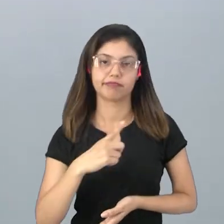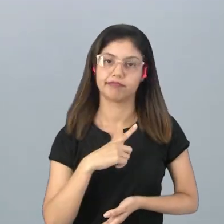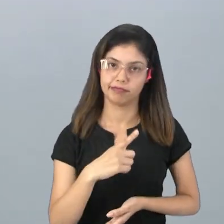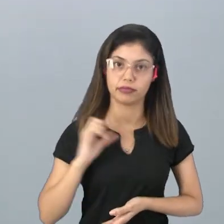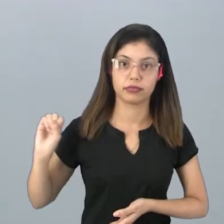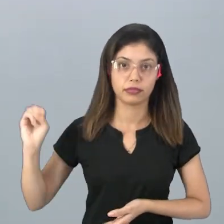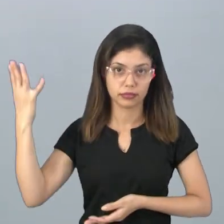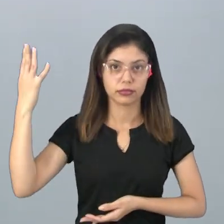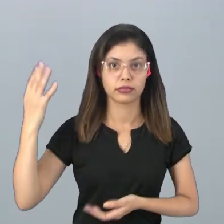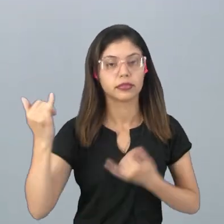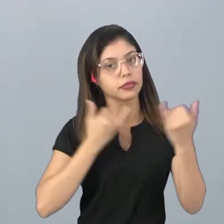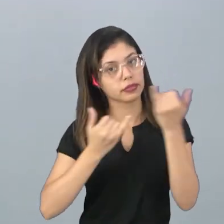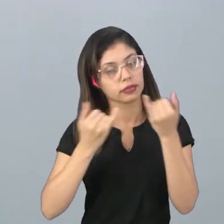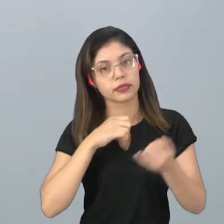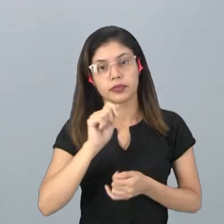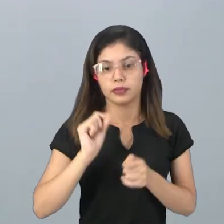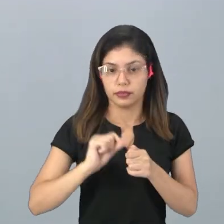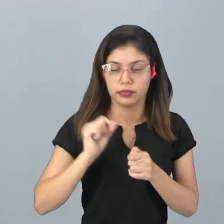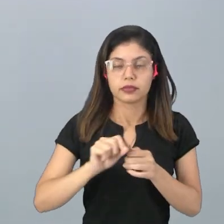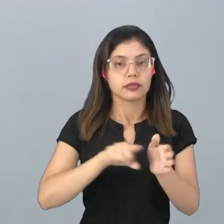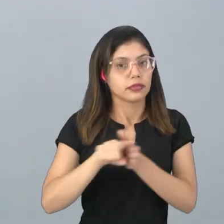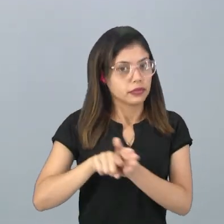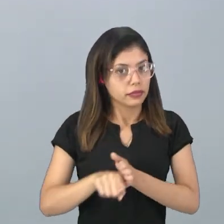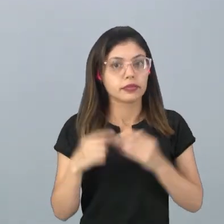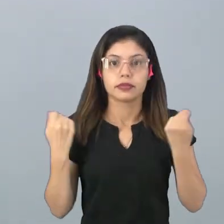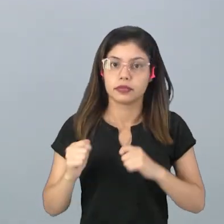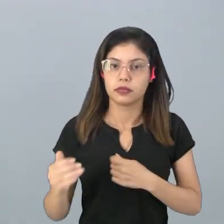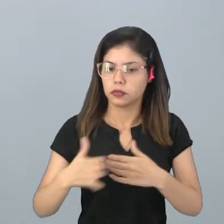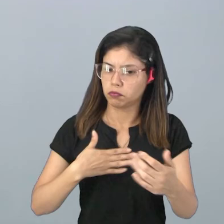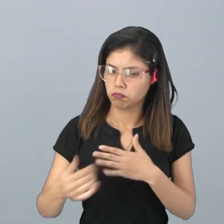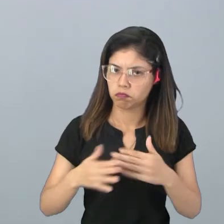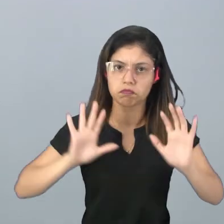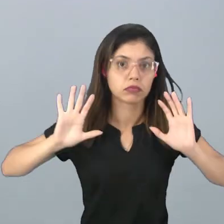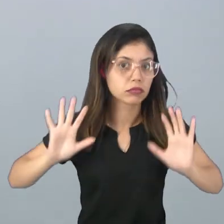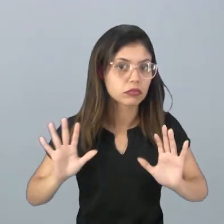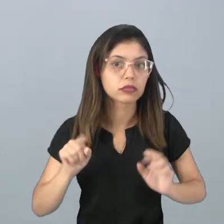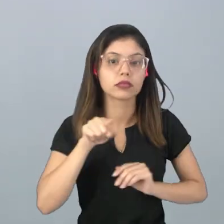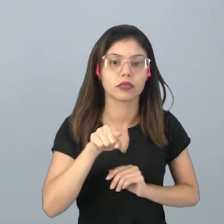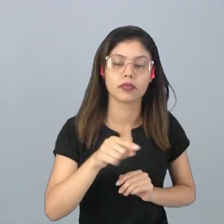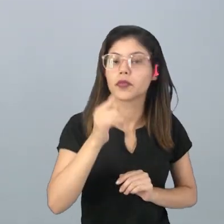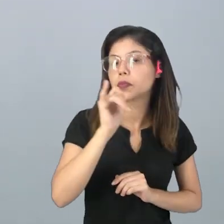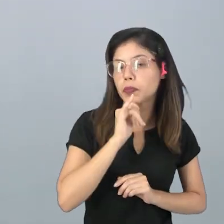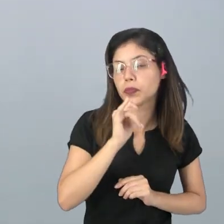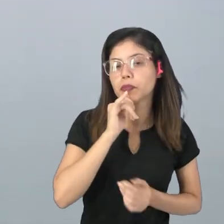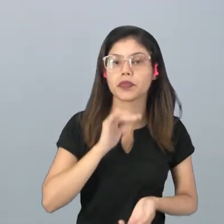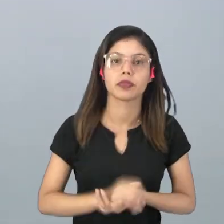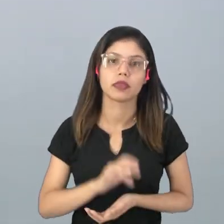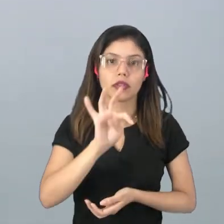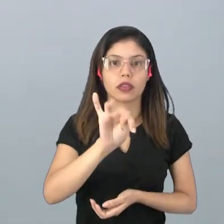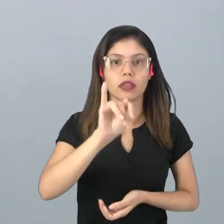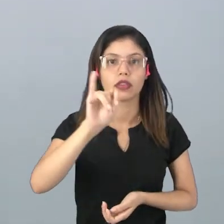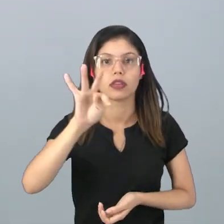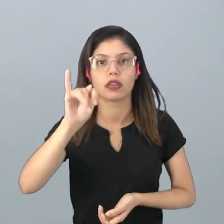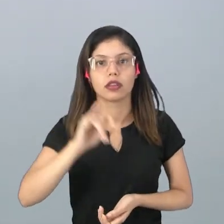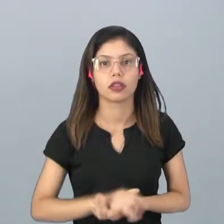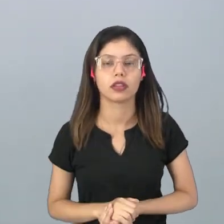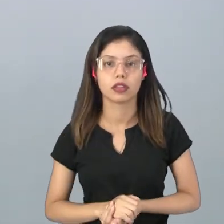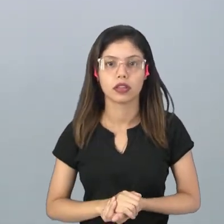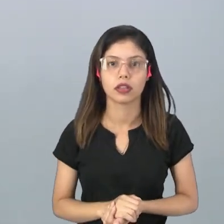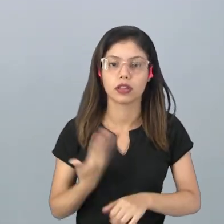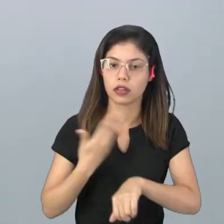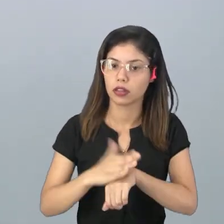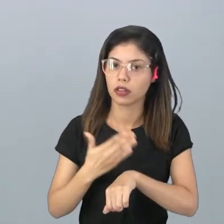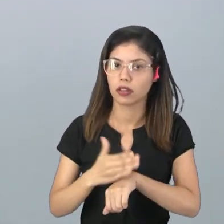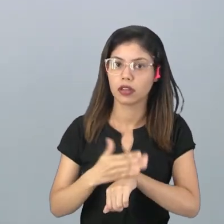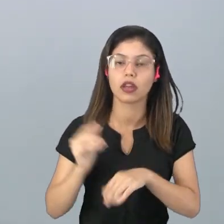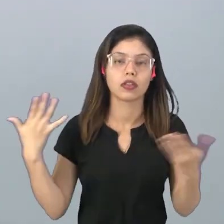fatos que realmente aconteceram. Então, essas informações, quando eu vou fazer uma biografia, seja ela de quem for, no caso aqui eu estou dando o exemplo do Tite,